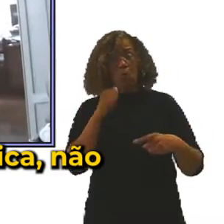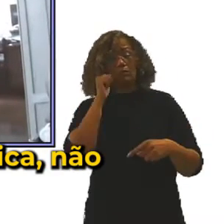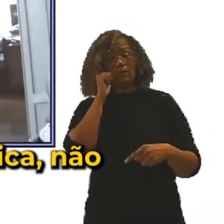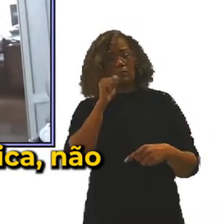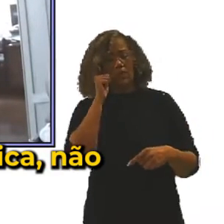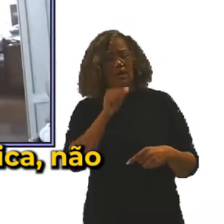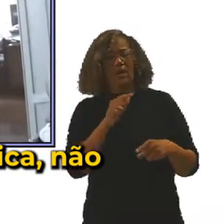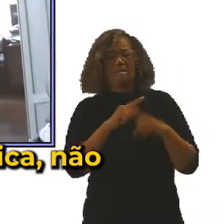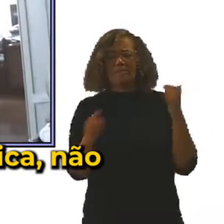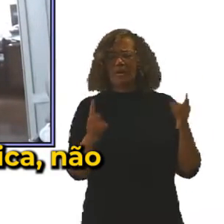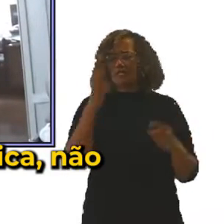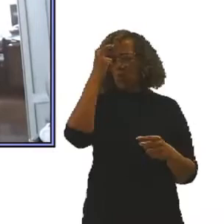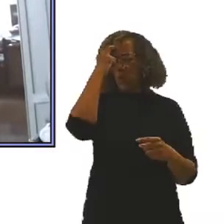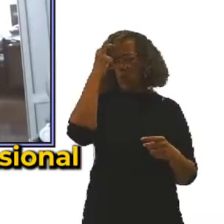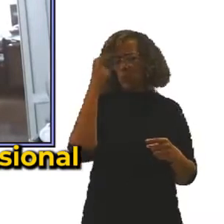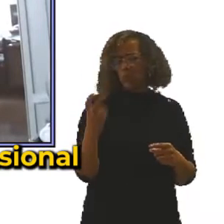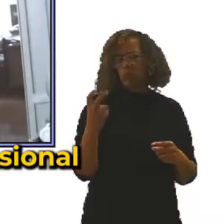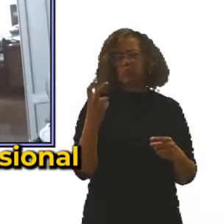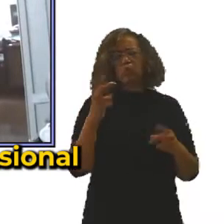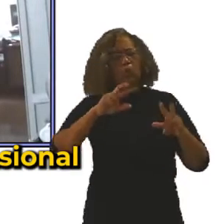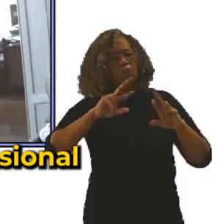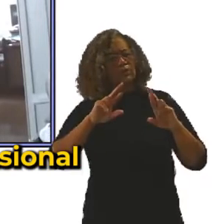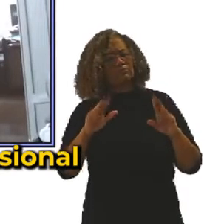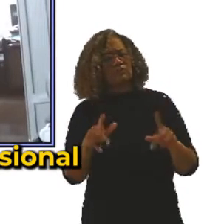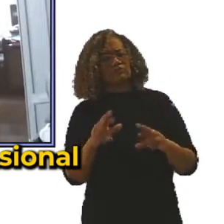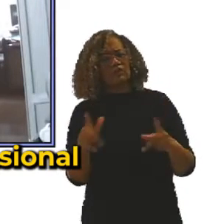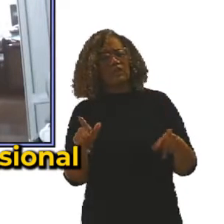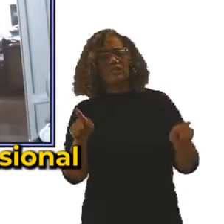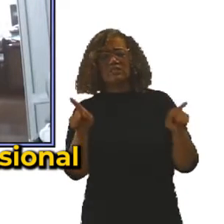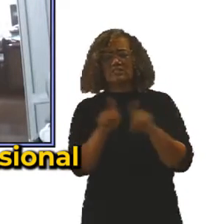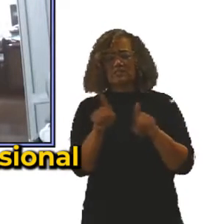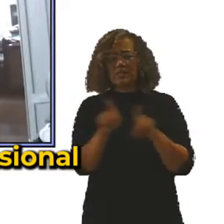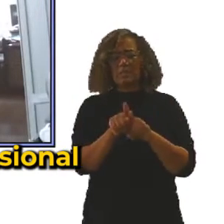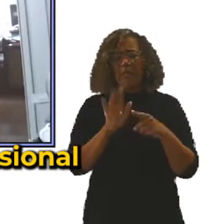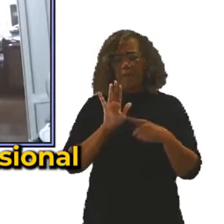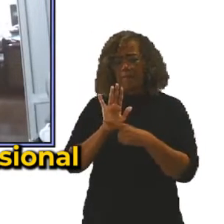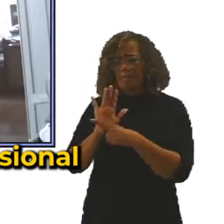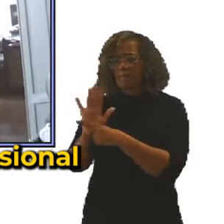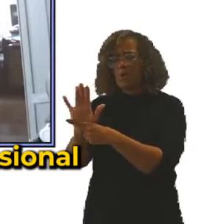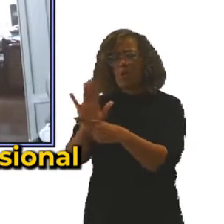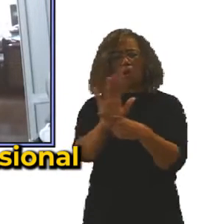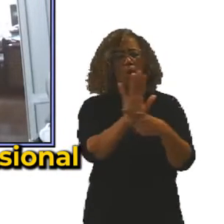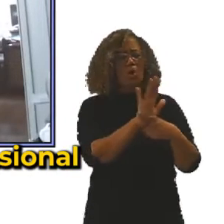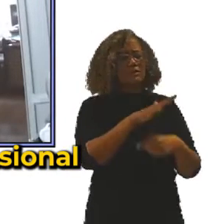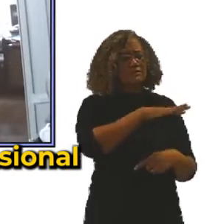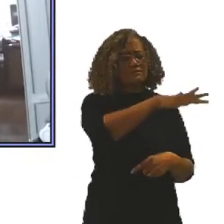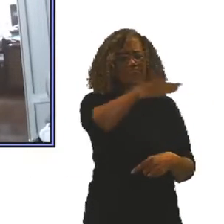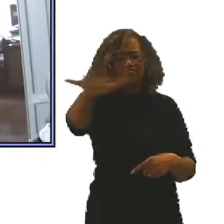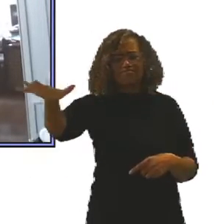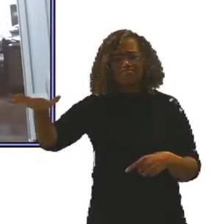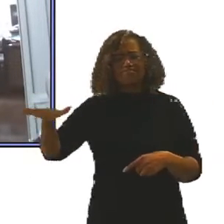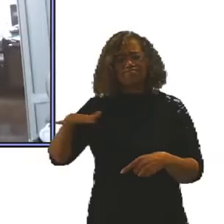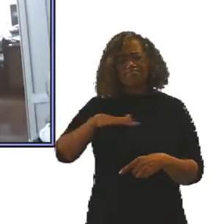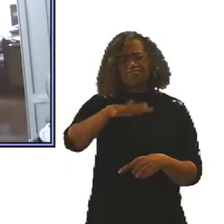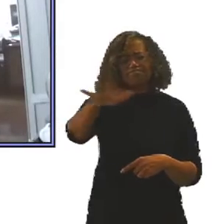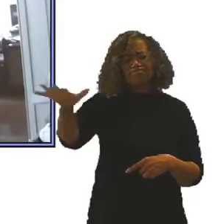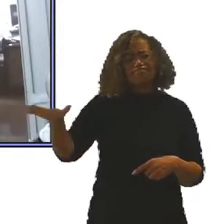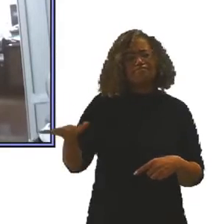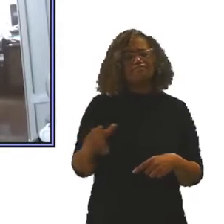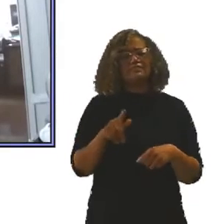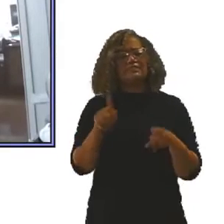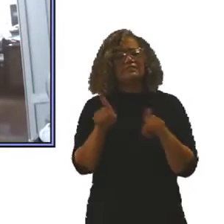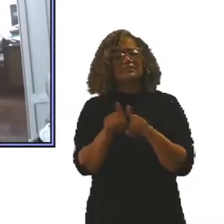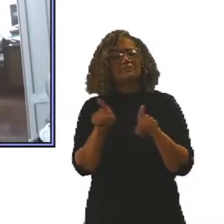cultura androcêntrica, não é? Ela também se espraia na sua multidimensionalidade sobre